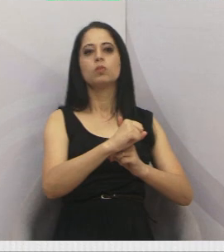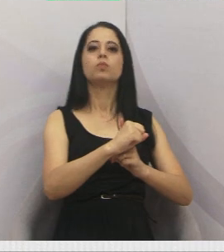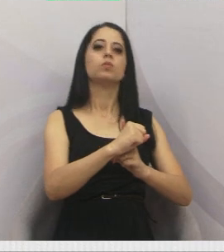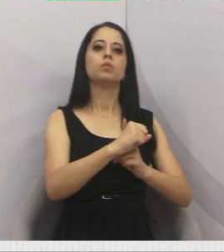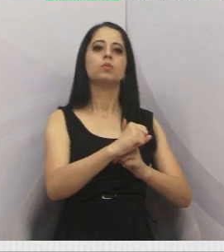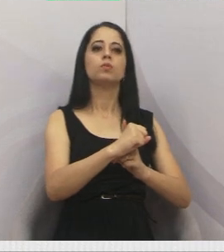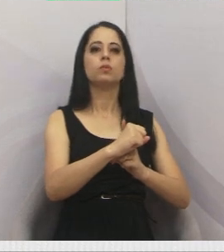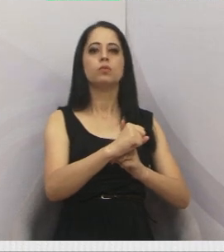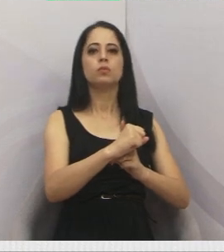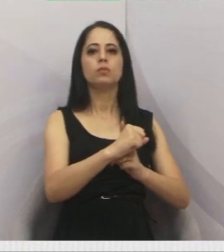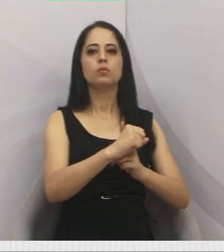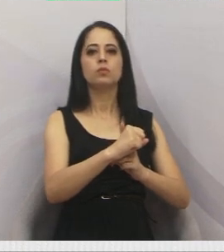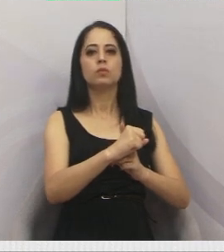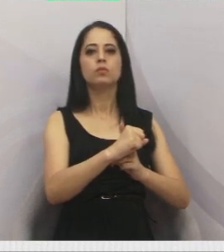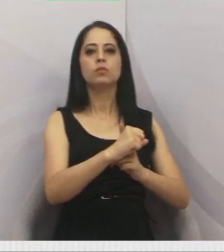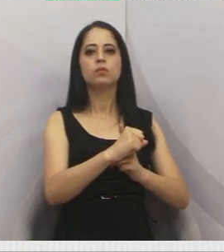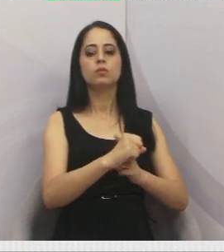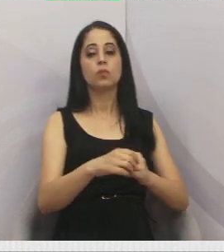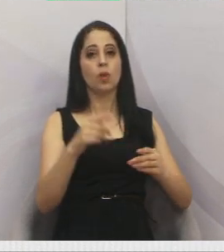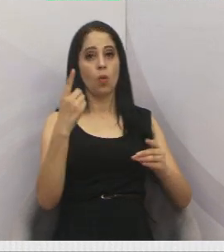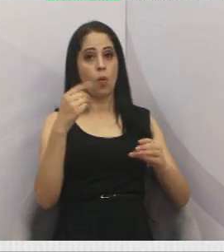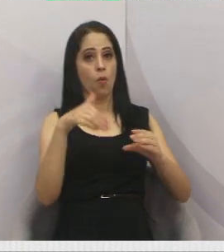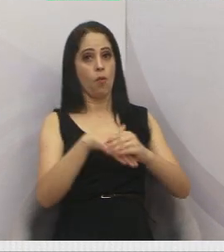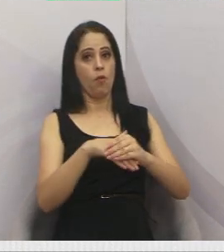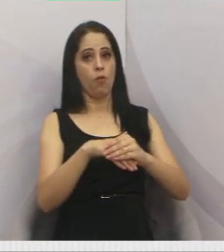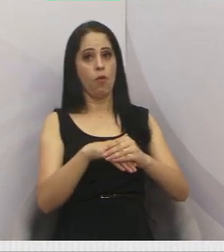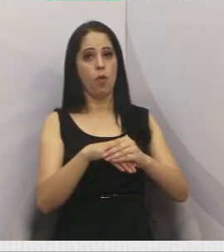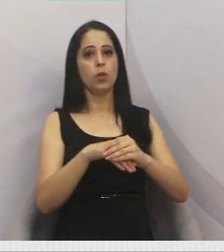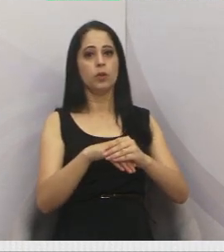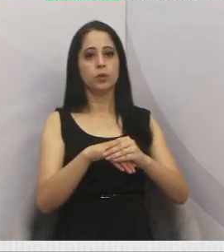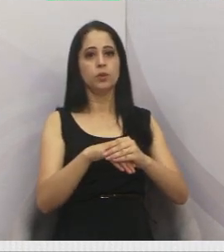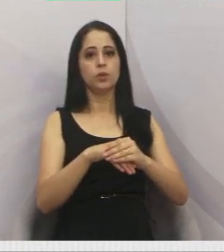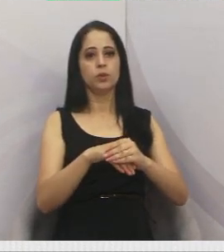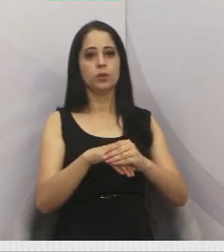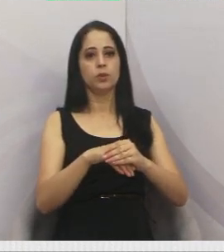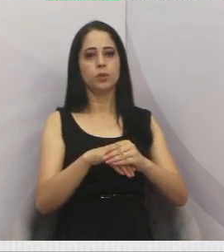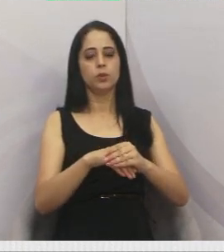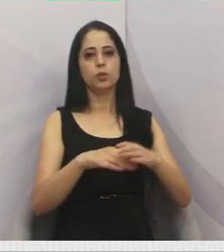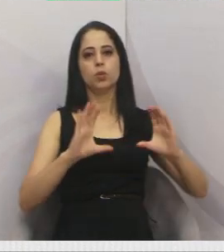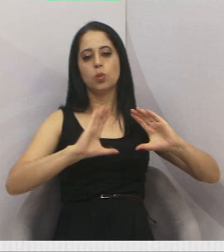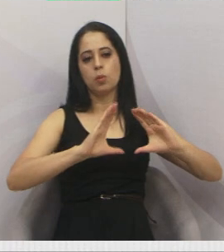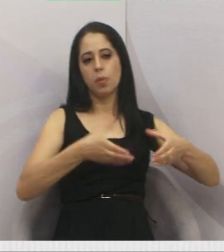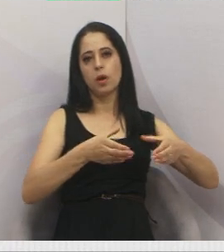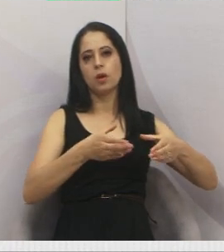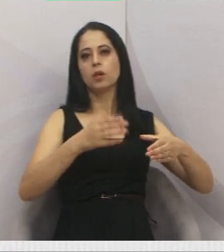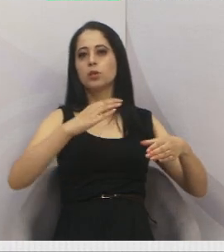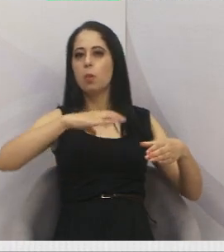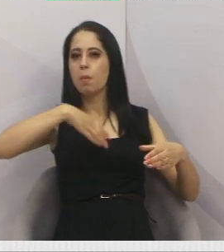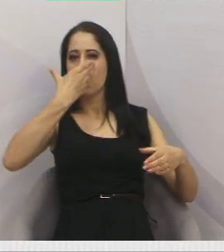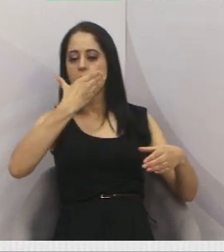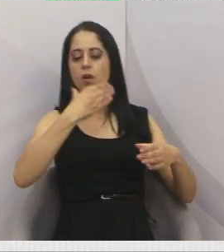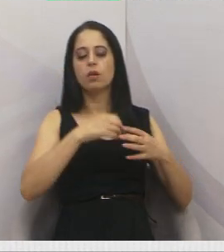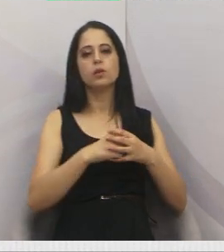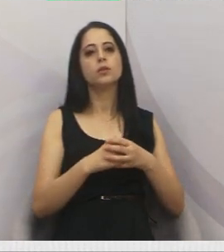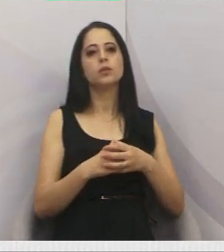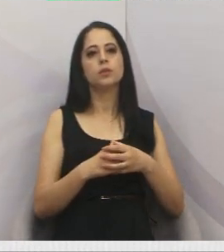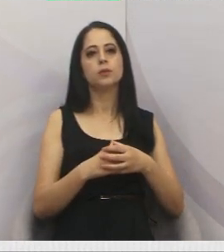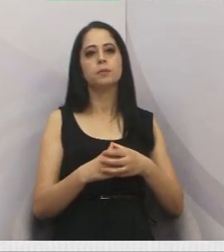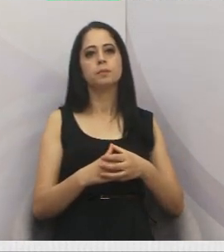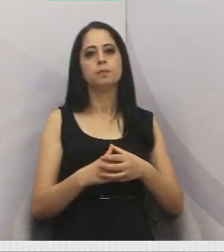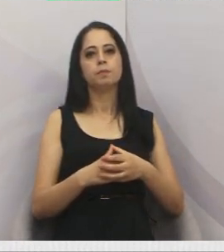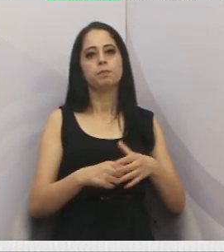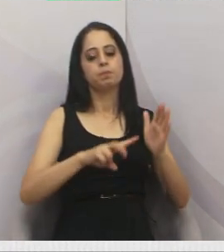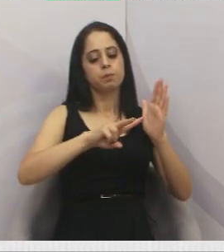Segmento Movimentos Populares. Um voto para a Associação dos Moradores do Jardim Paraíso e Jardim Yolanda. Segmento Entidade